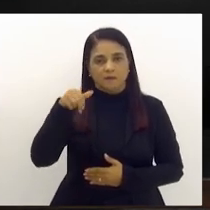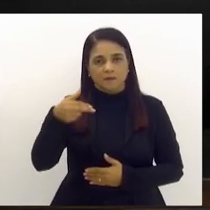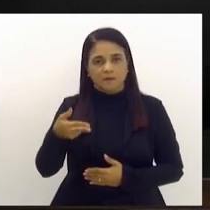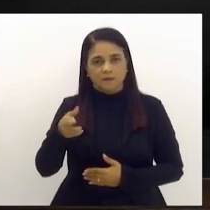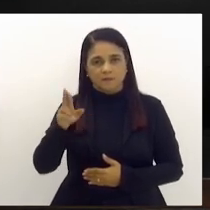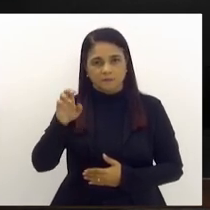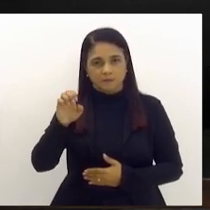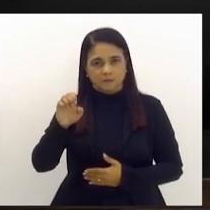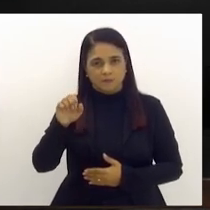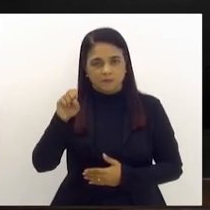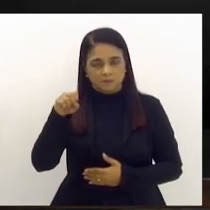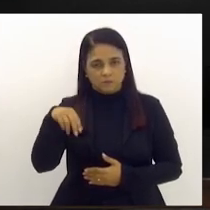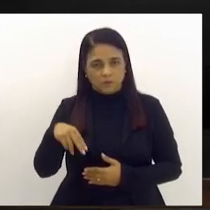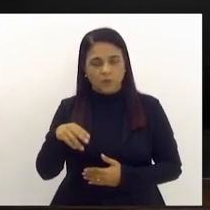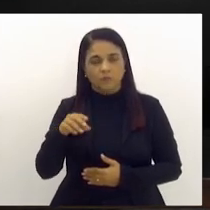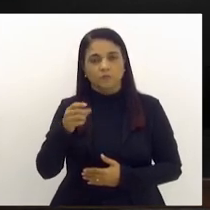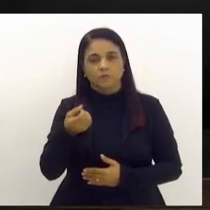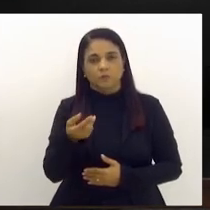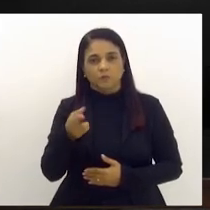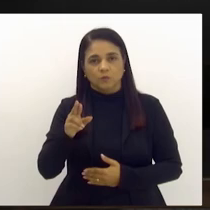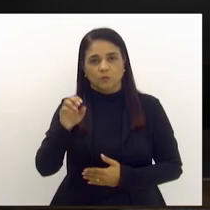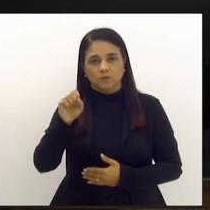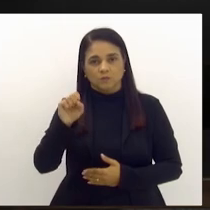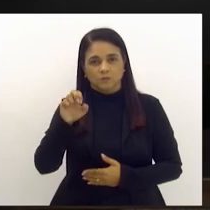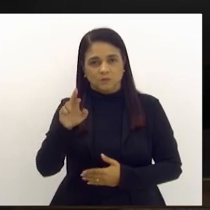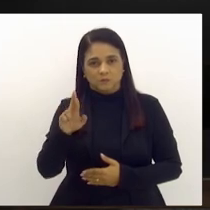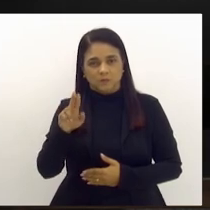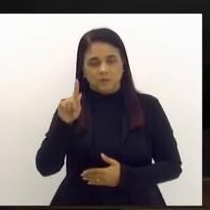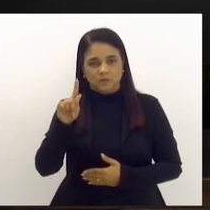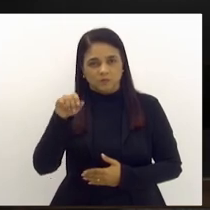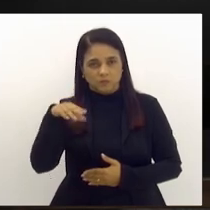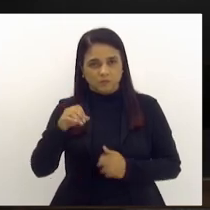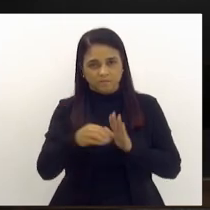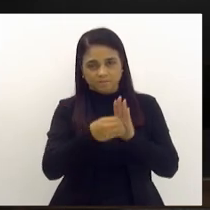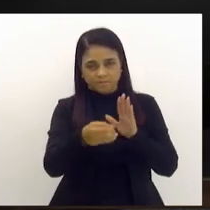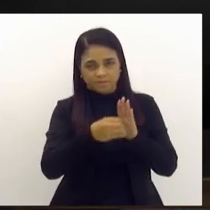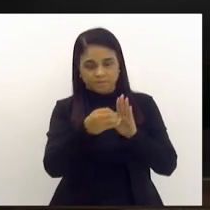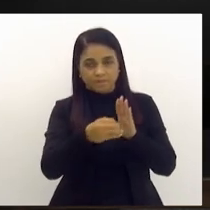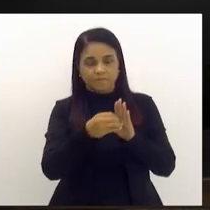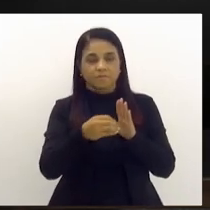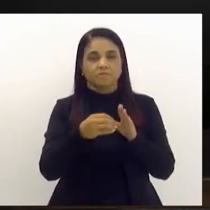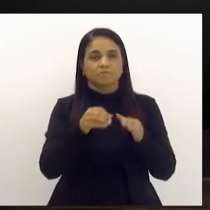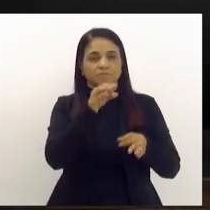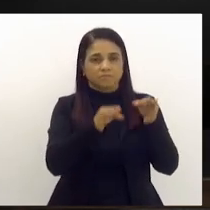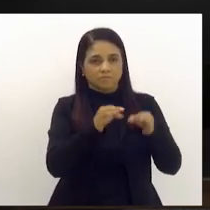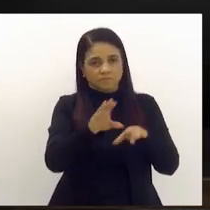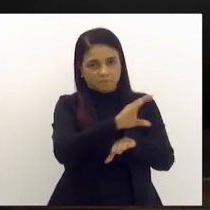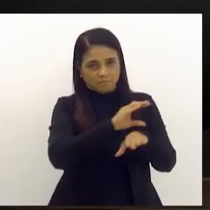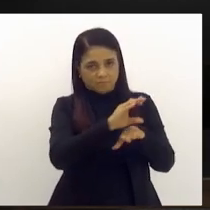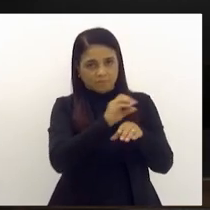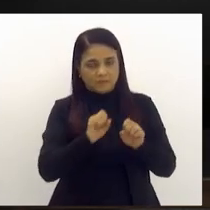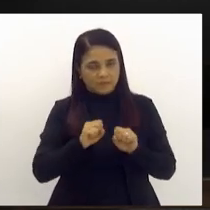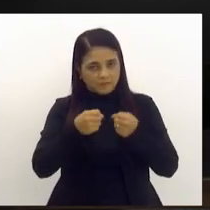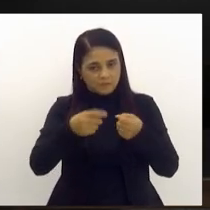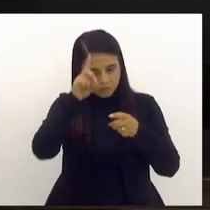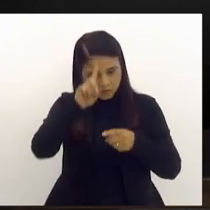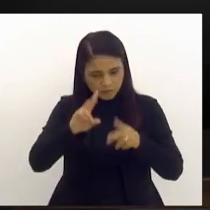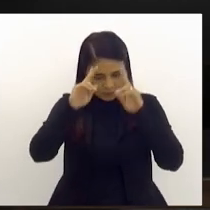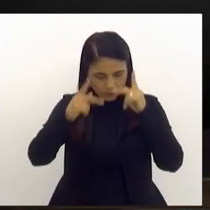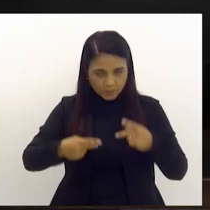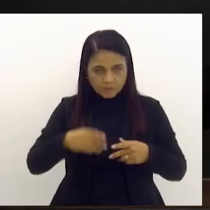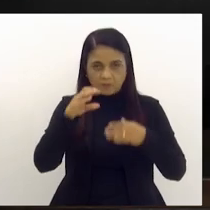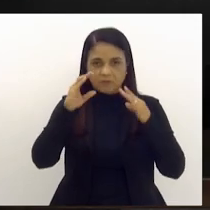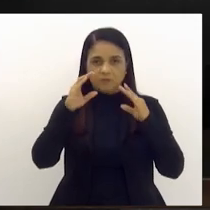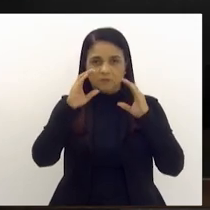Arthur Monteiro e doutor Serginho, pendendo de pareceres das comissões de Constituição e Justiça, Defesa dos Direitos Humanos e